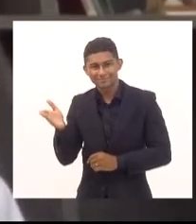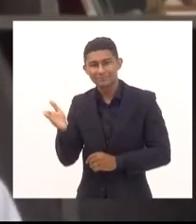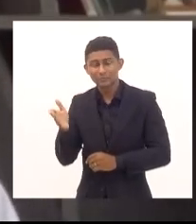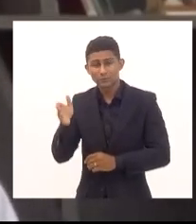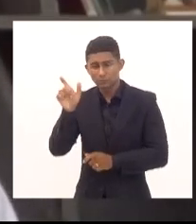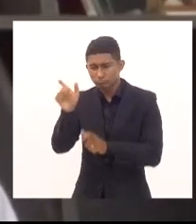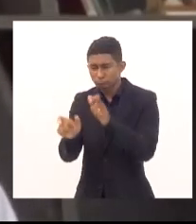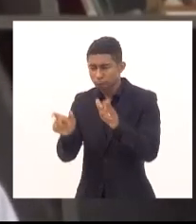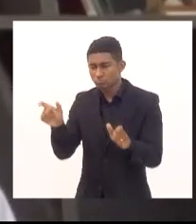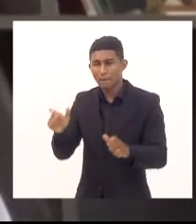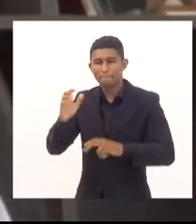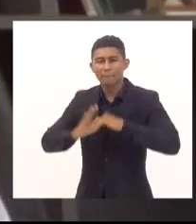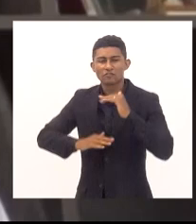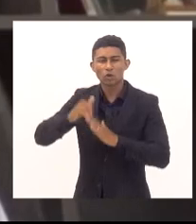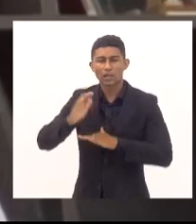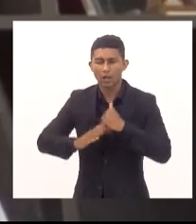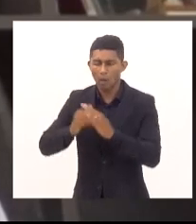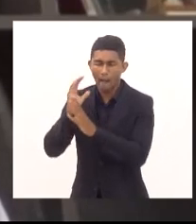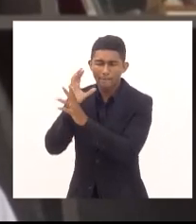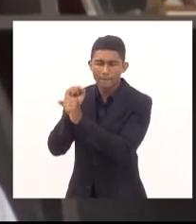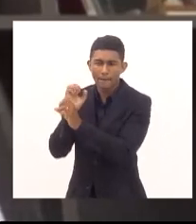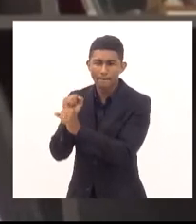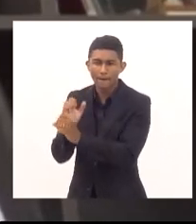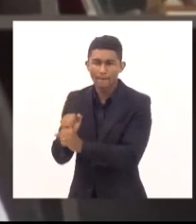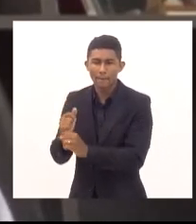né, da necessidade de que a lei